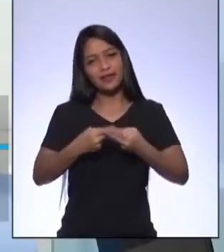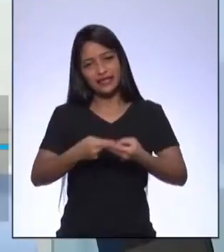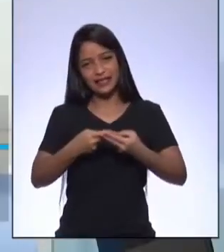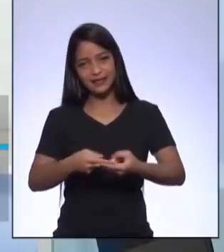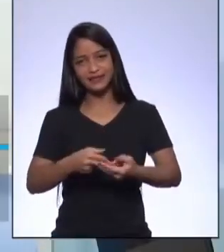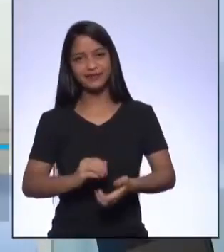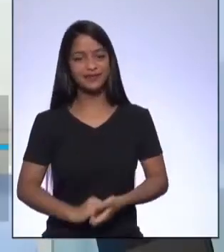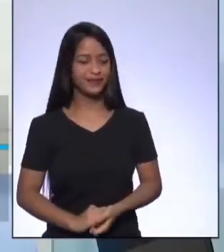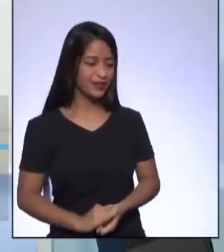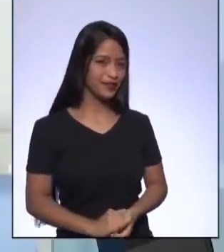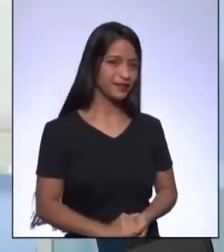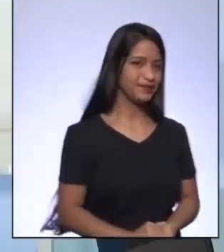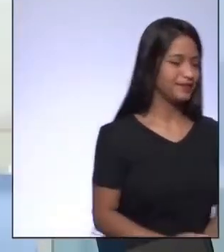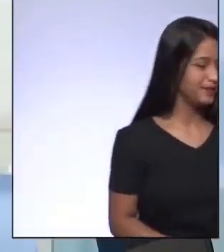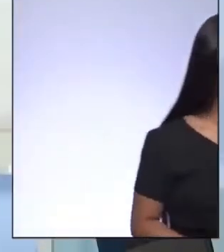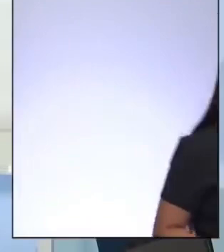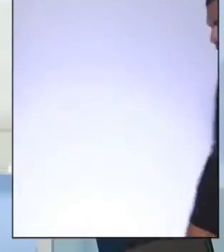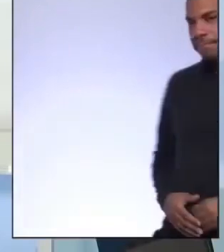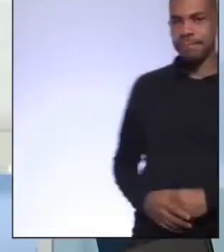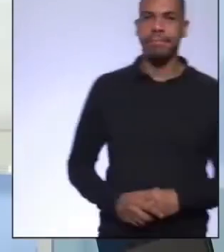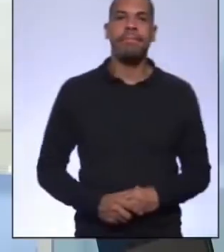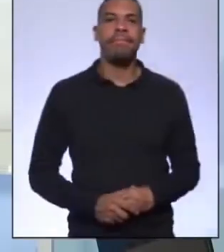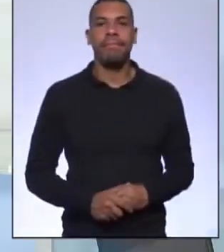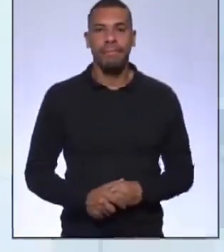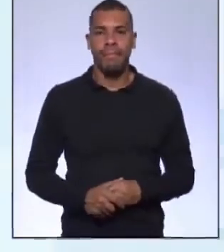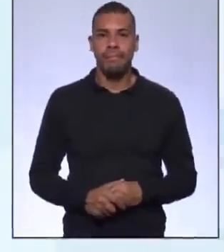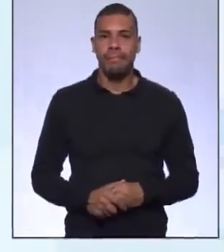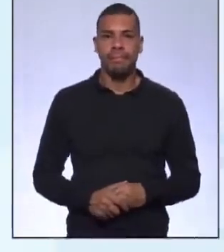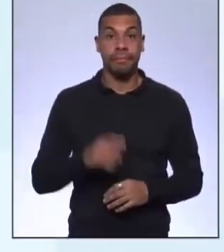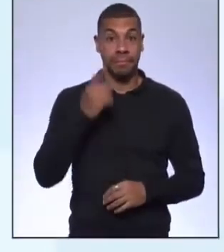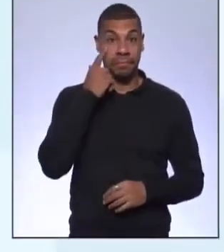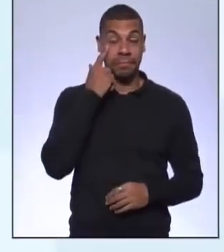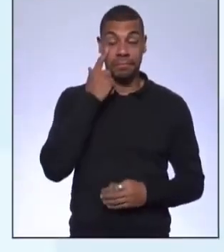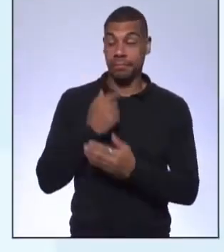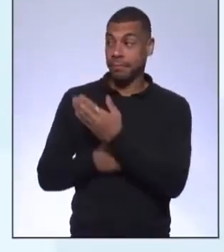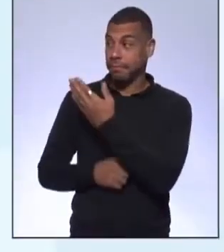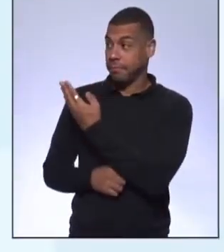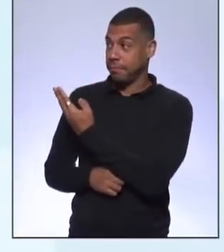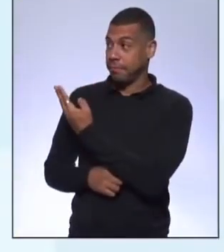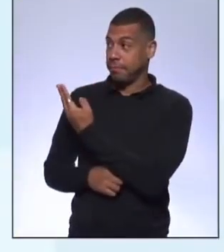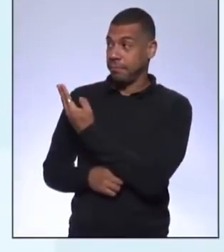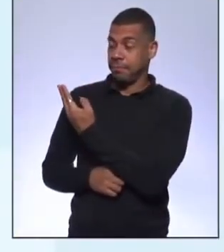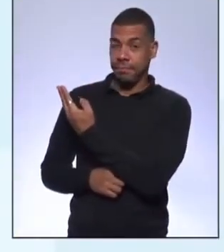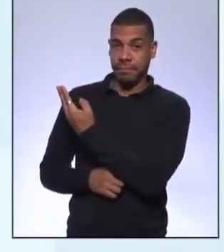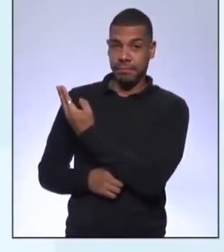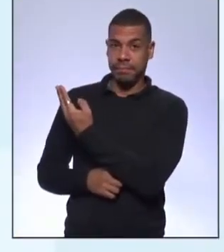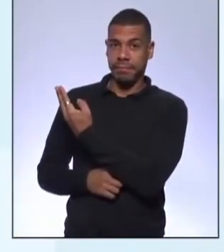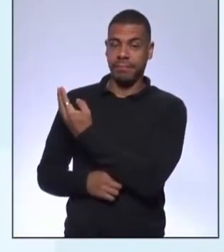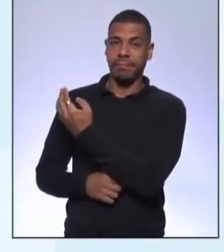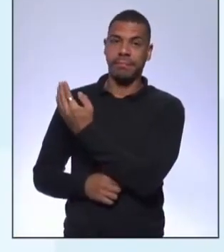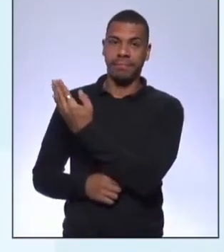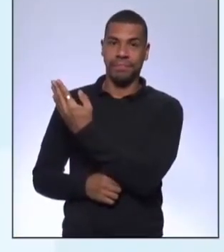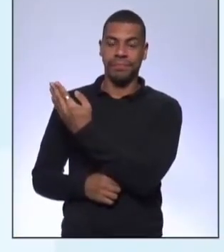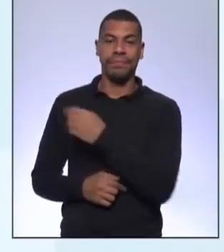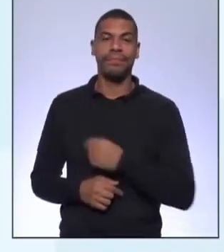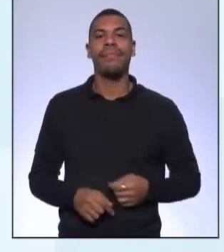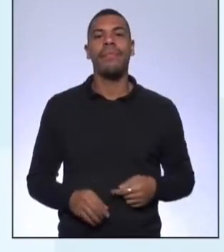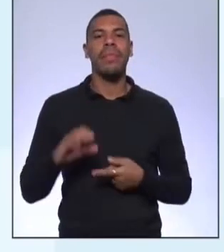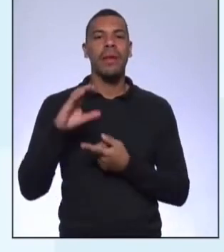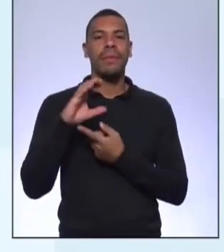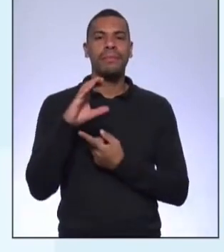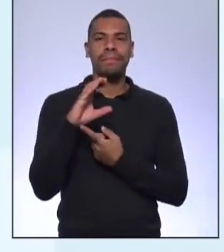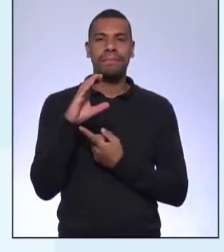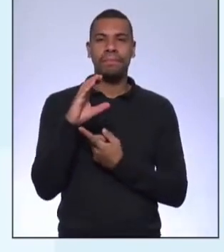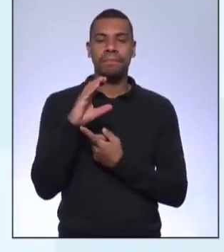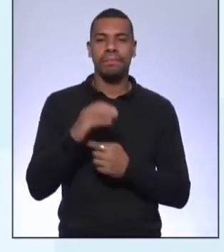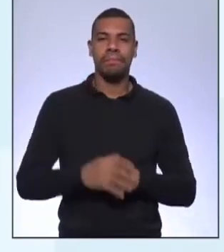letra C, Jonas, vamos voltar lá. Opa, eu voltando. Foi? Na letra C. Aí,